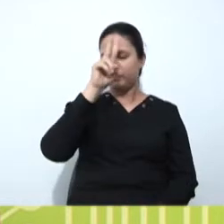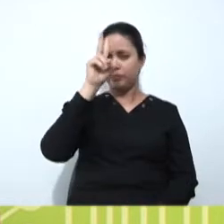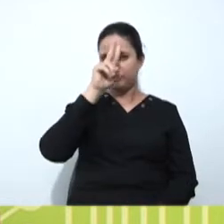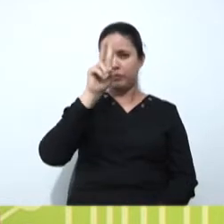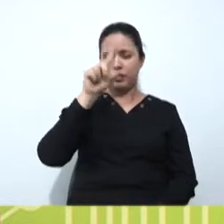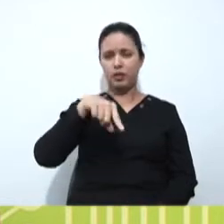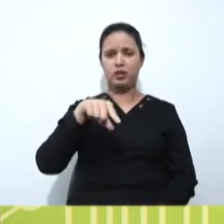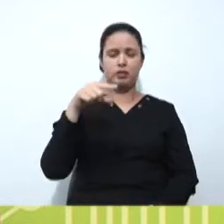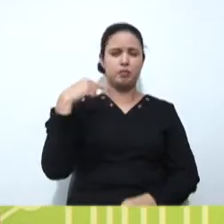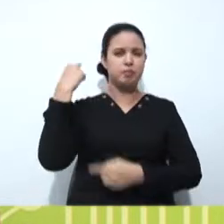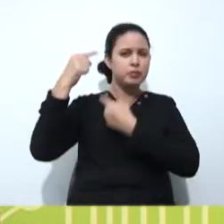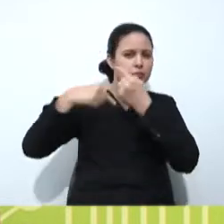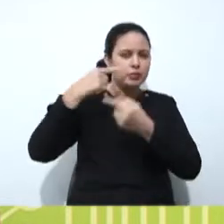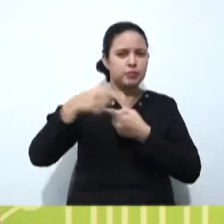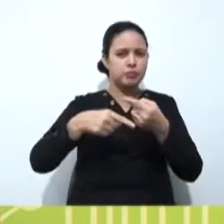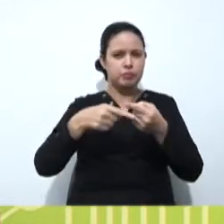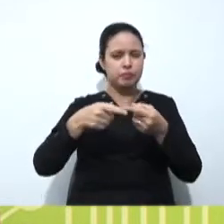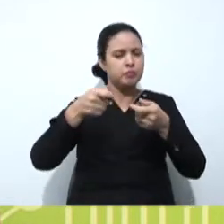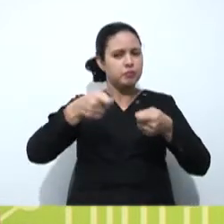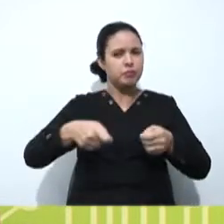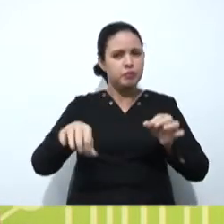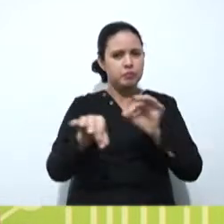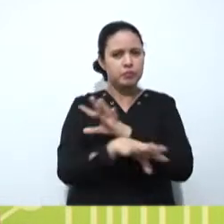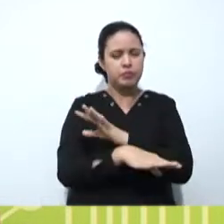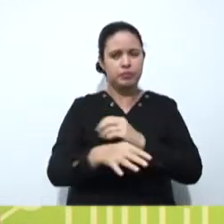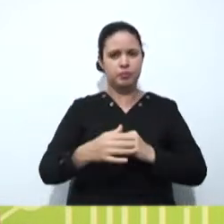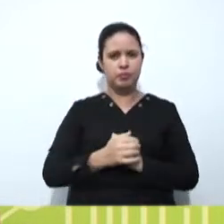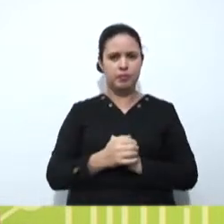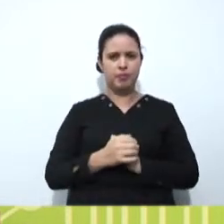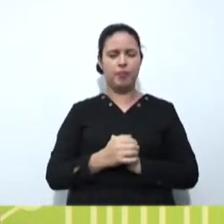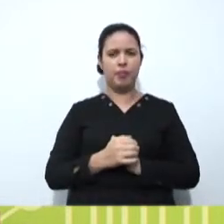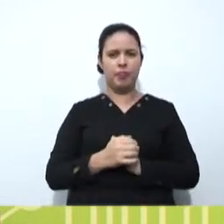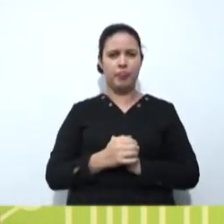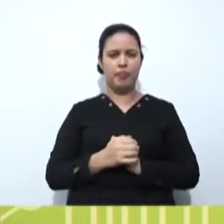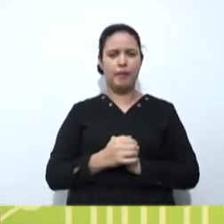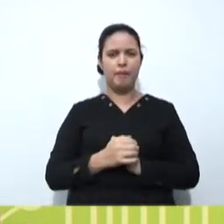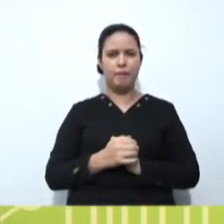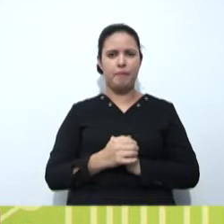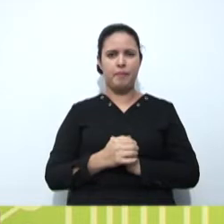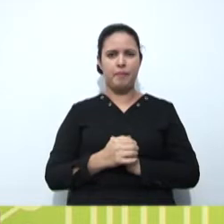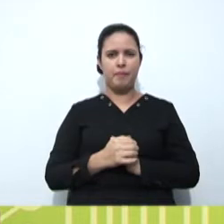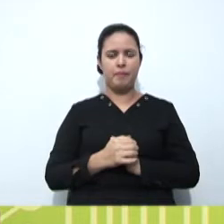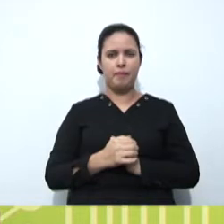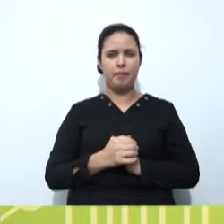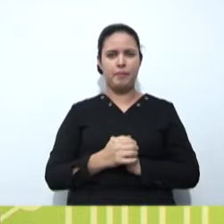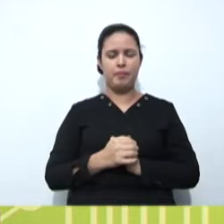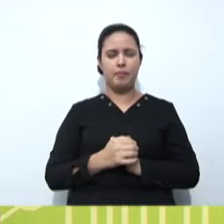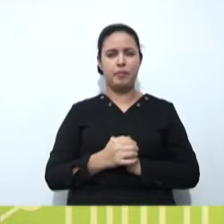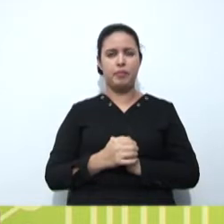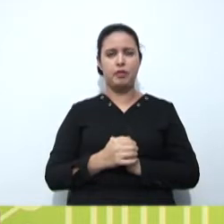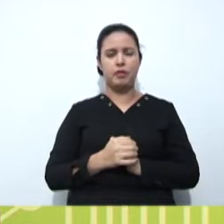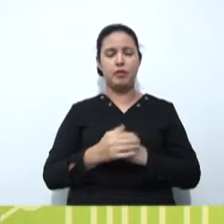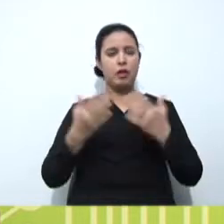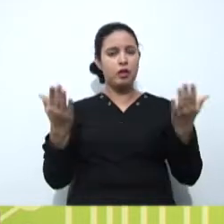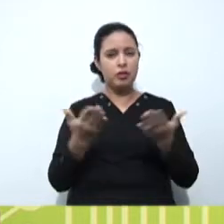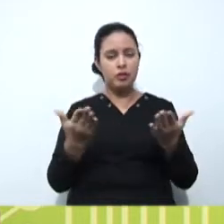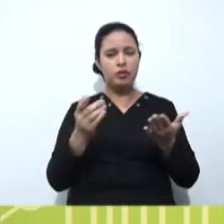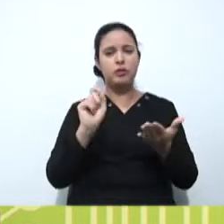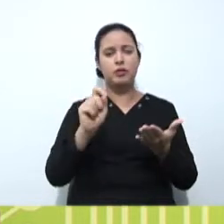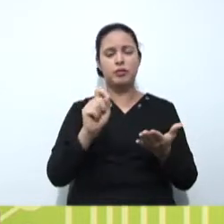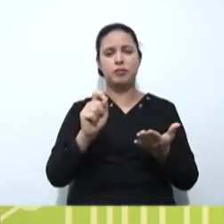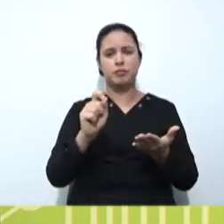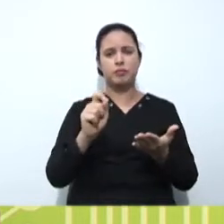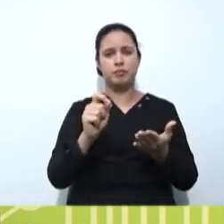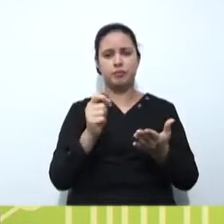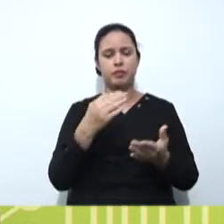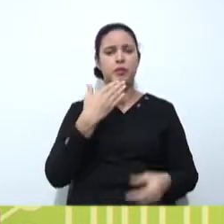para revisar, para reforçar. E já de antemão, eu já desejo aí